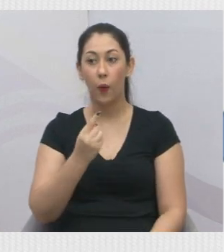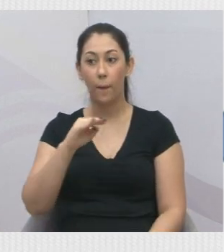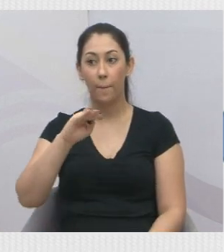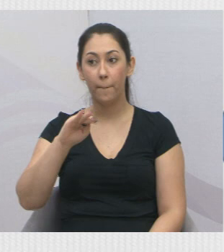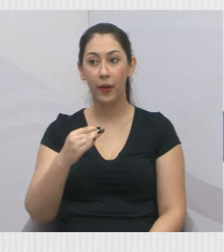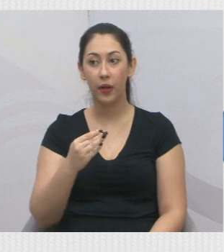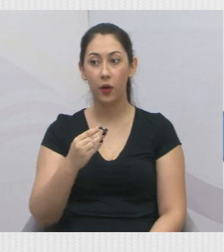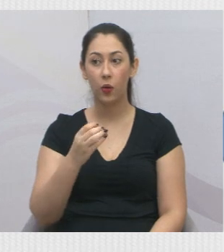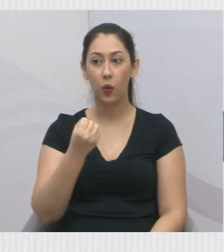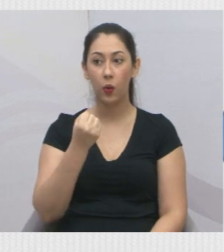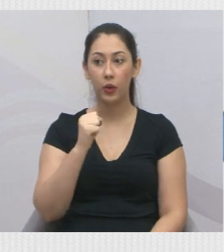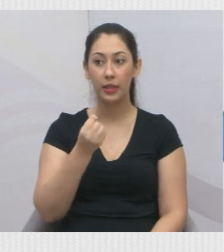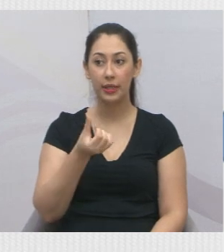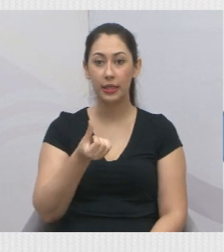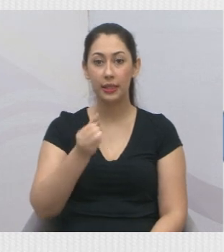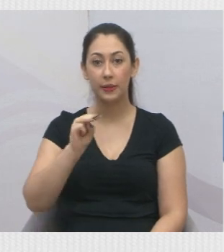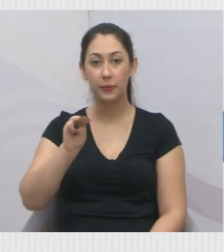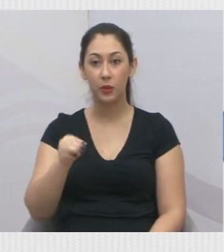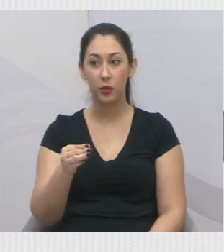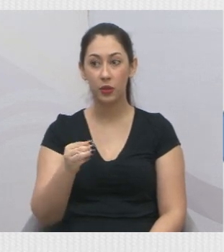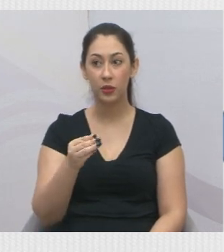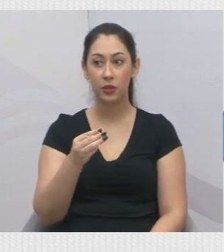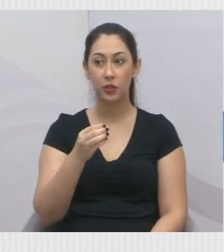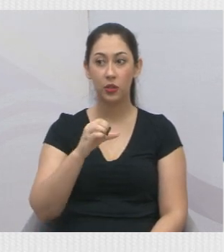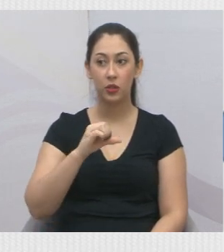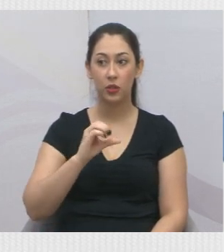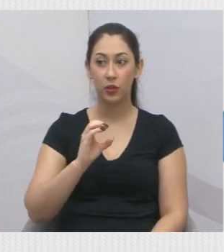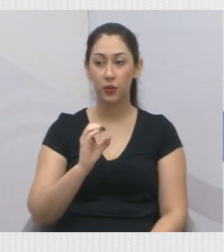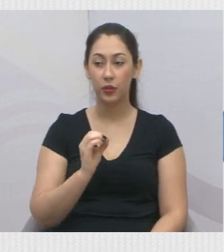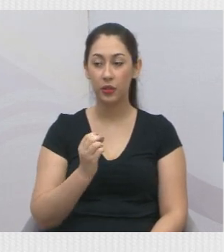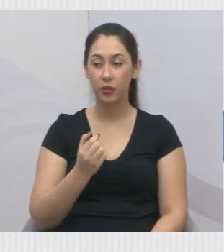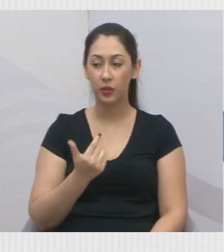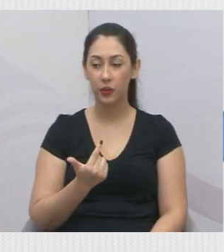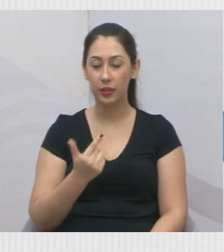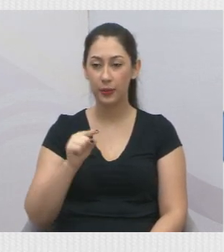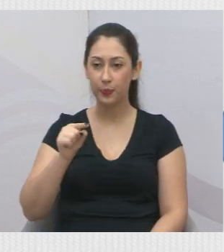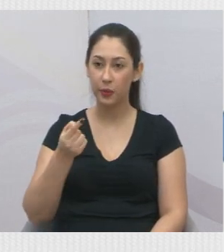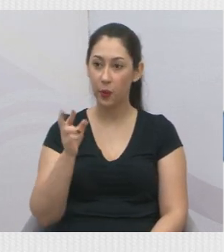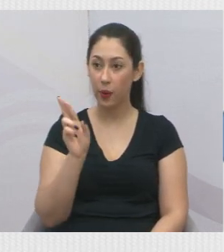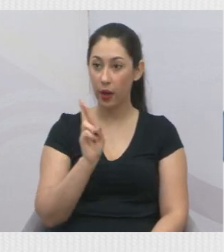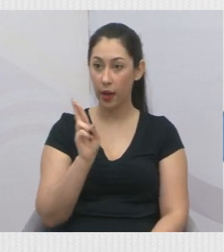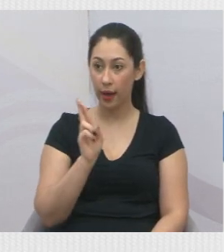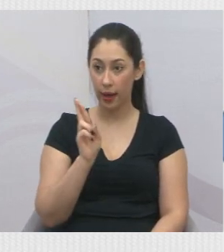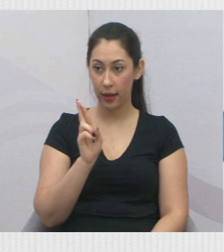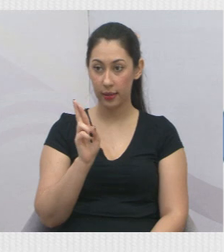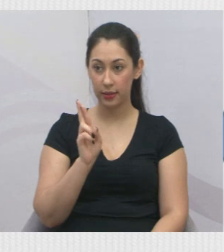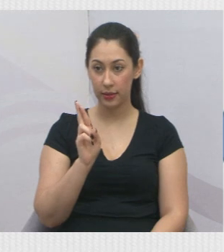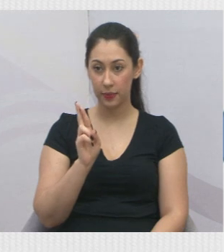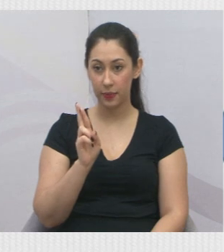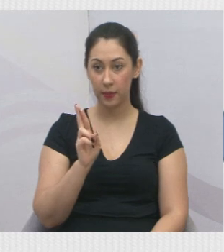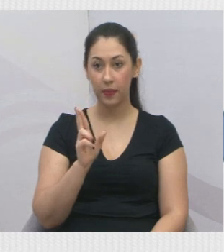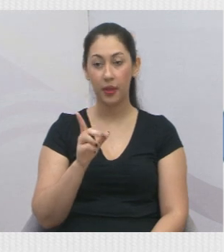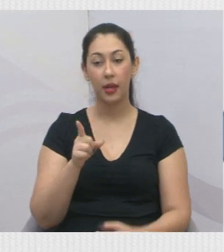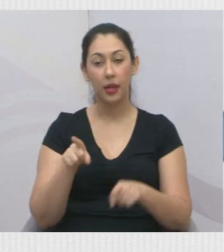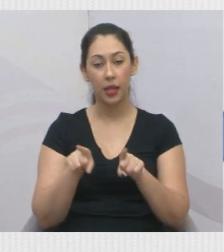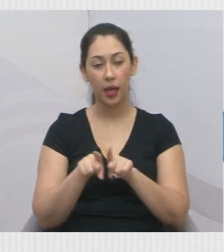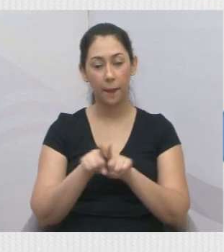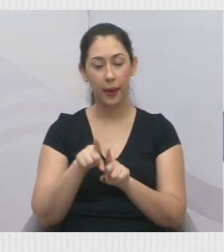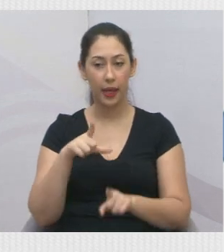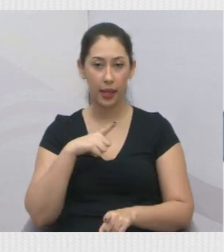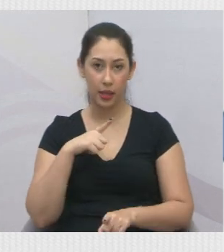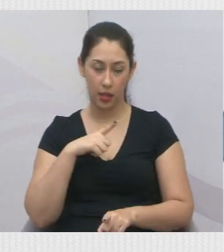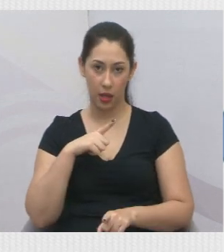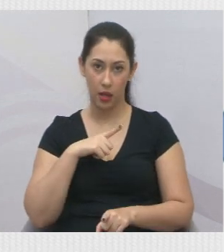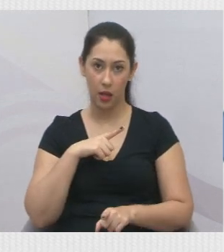R$ 1.086.902.000, que iremos utilizar umas deduções como a contribuição do